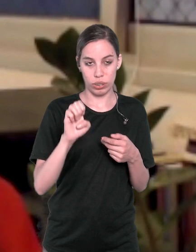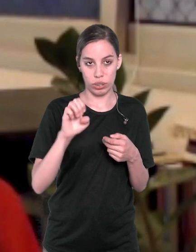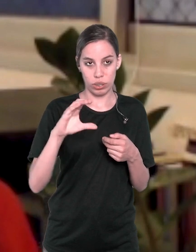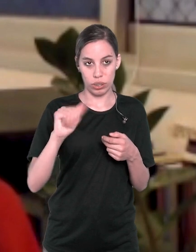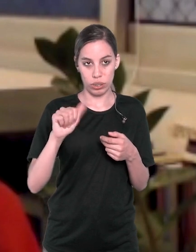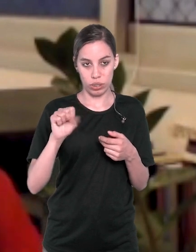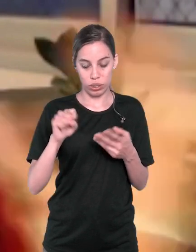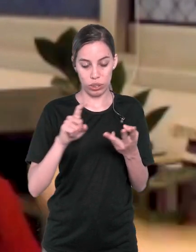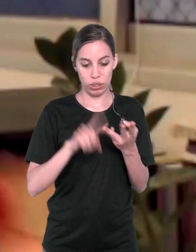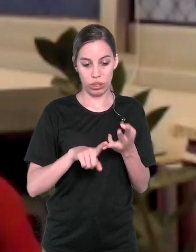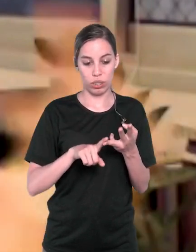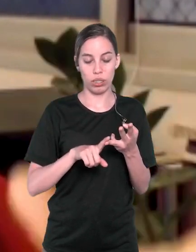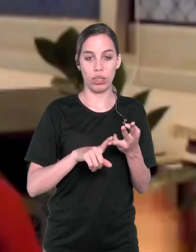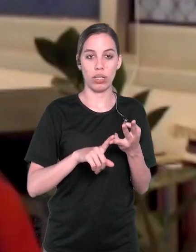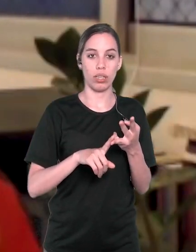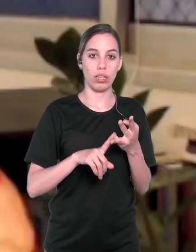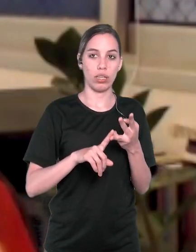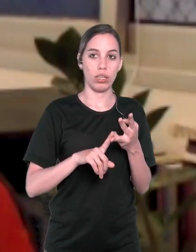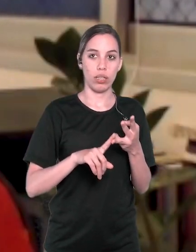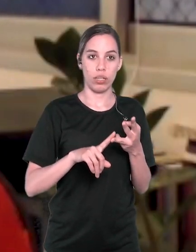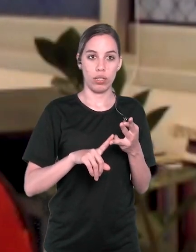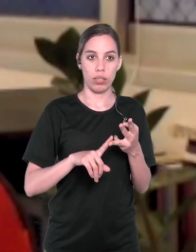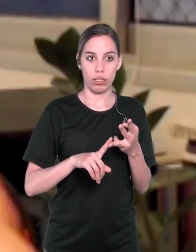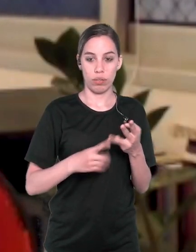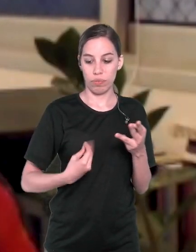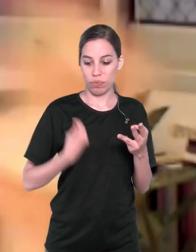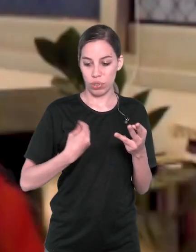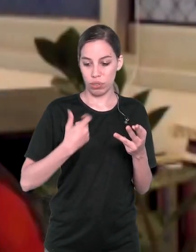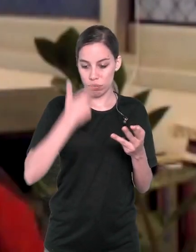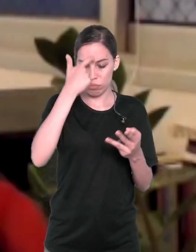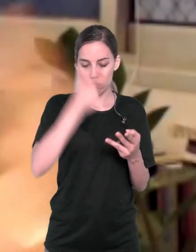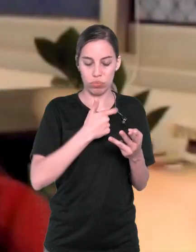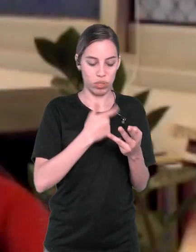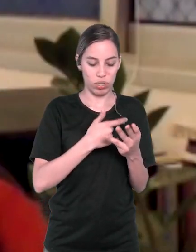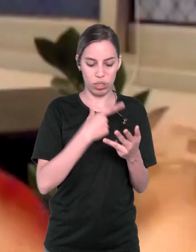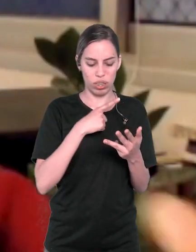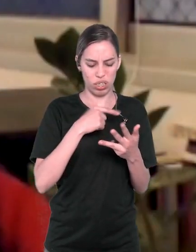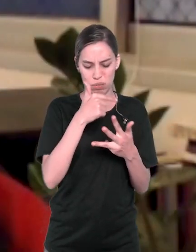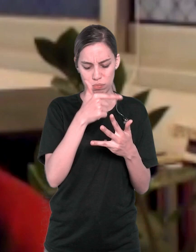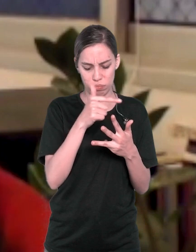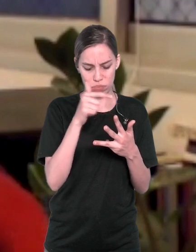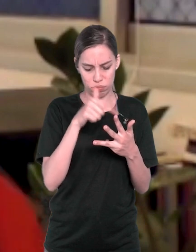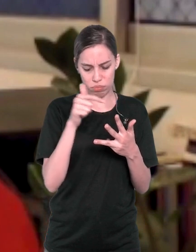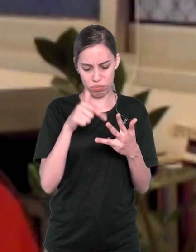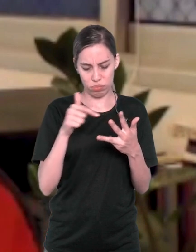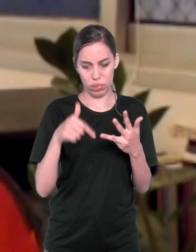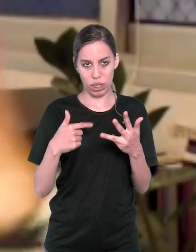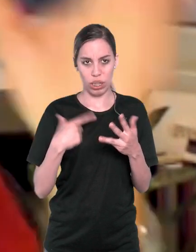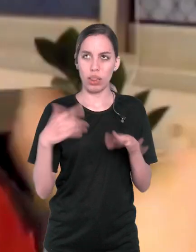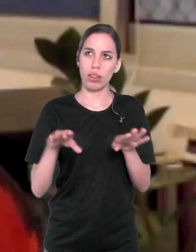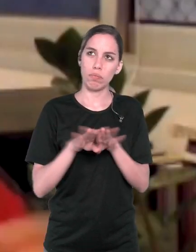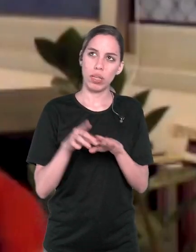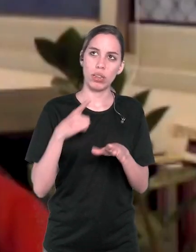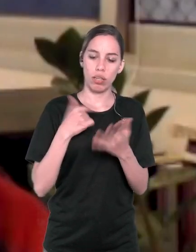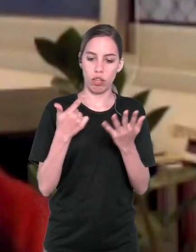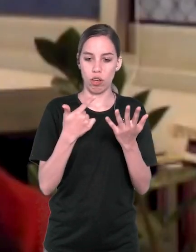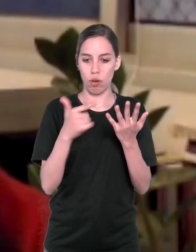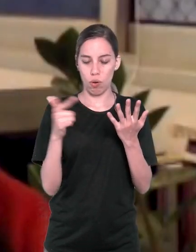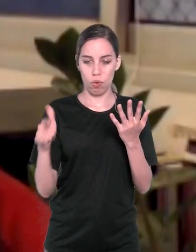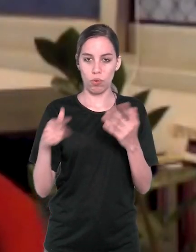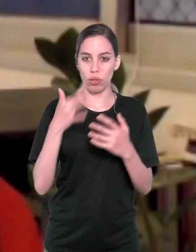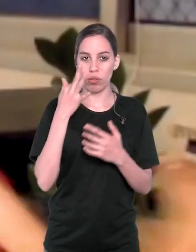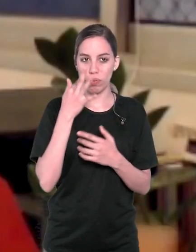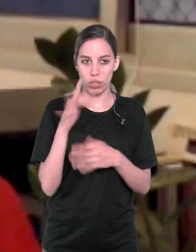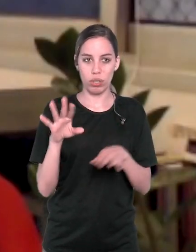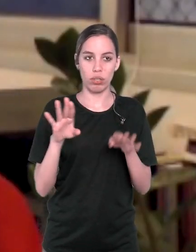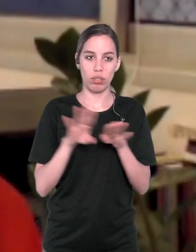também, algumas cenas, né, de outros cineastas franceses, né, até Godard